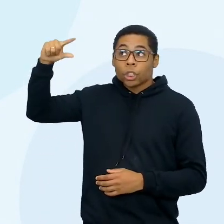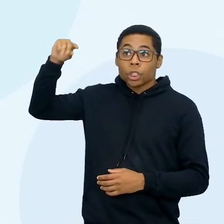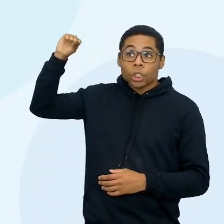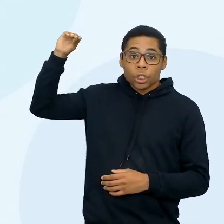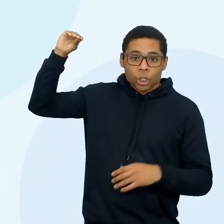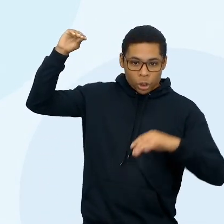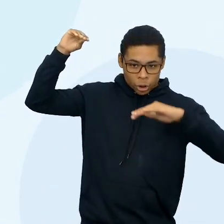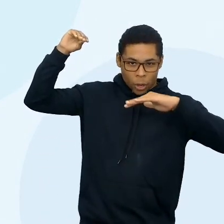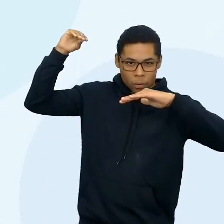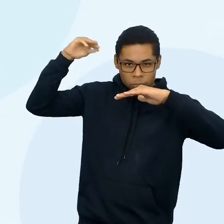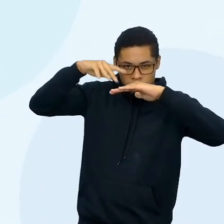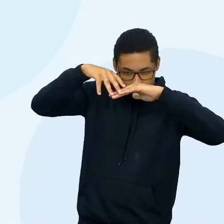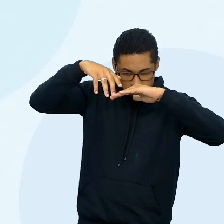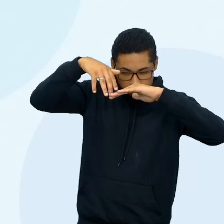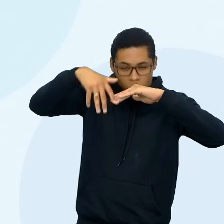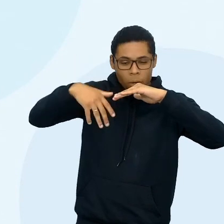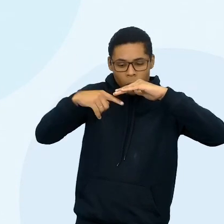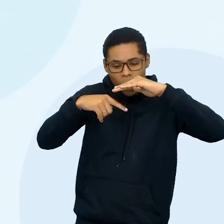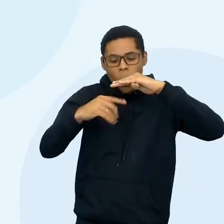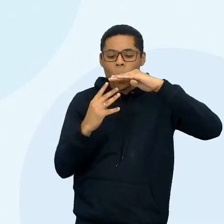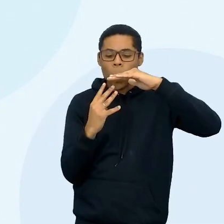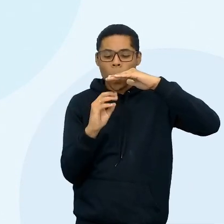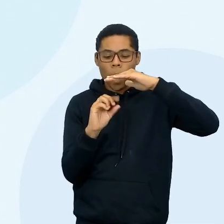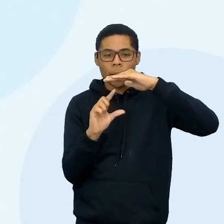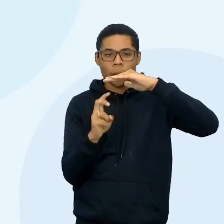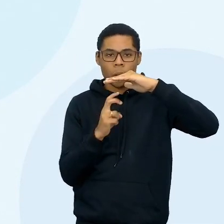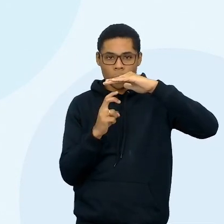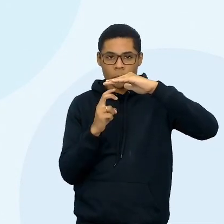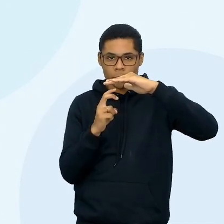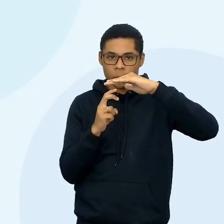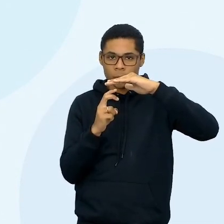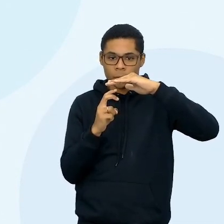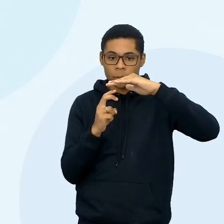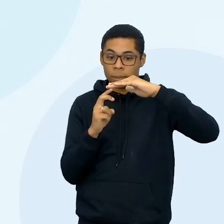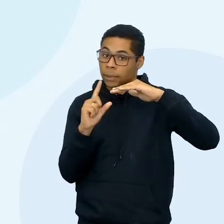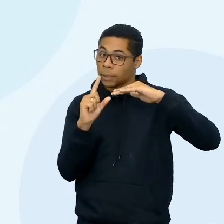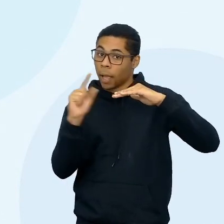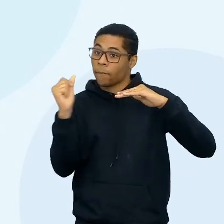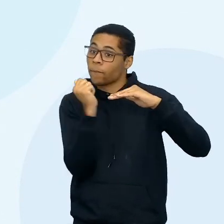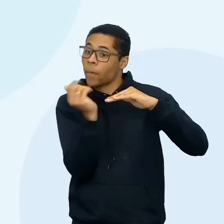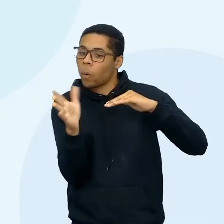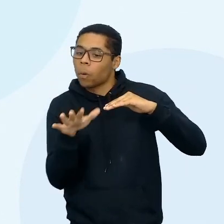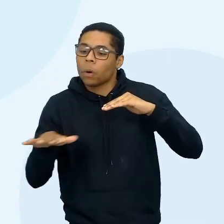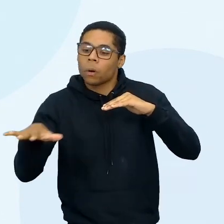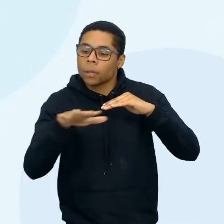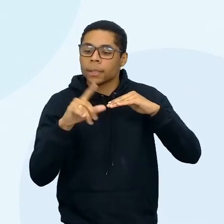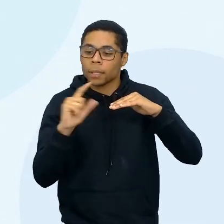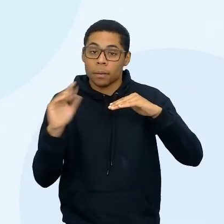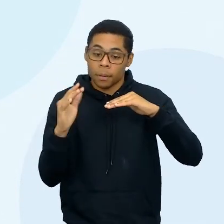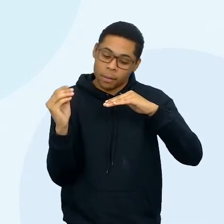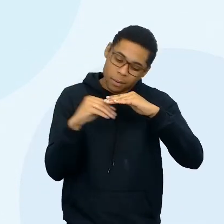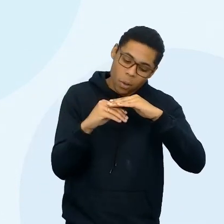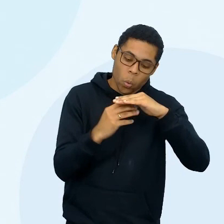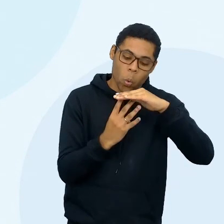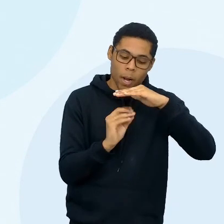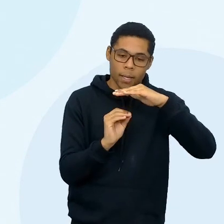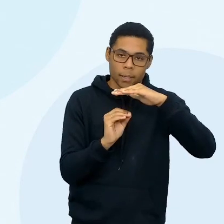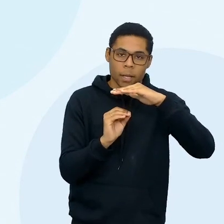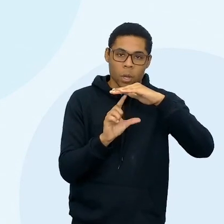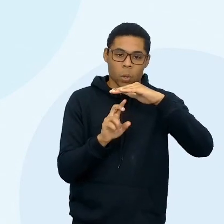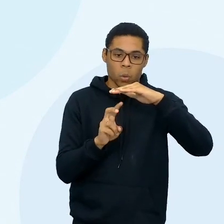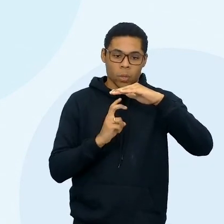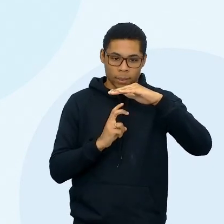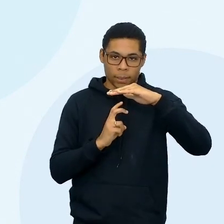entra com 40 mil lux para iluminar minha casa. 100 mil lux, 40 mil lux no mínimo.